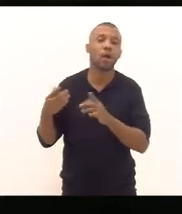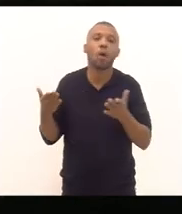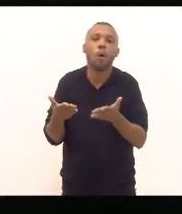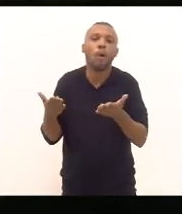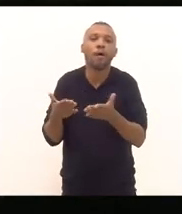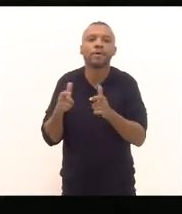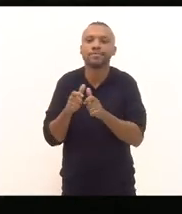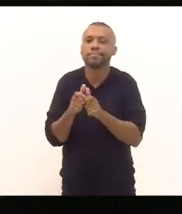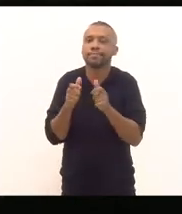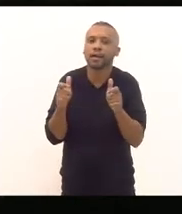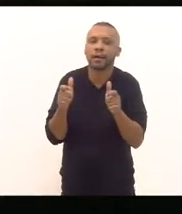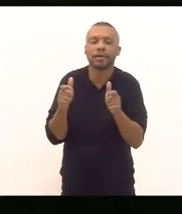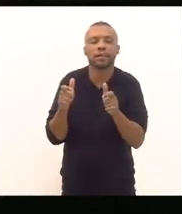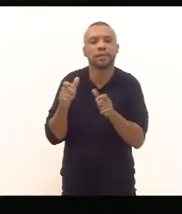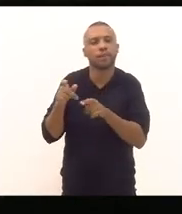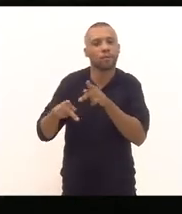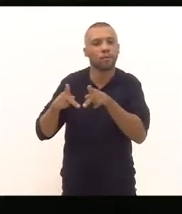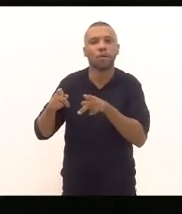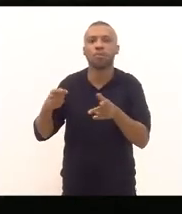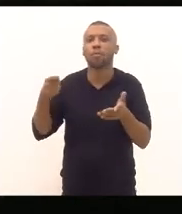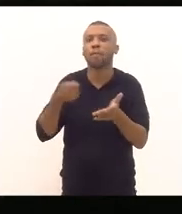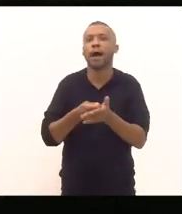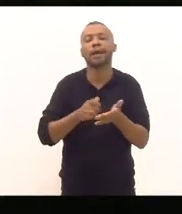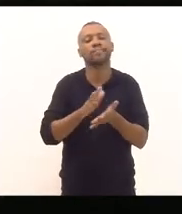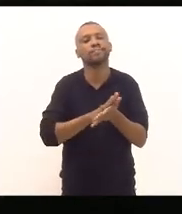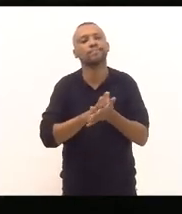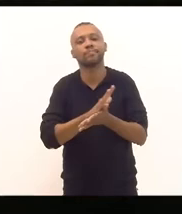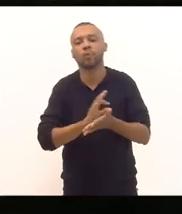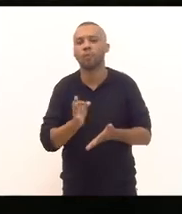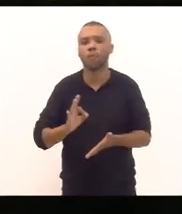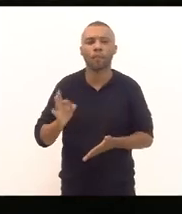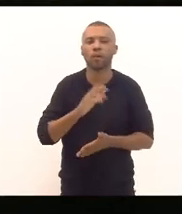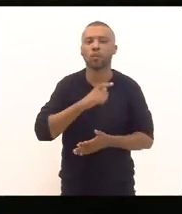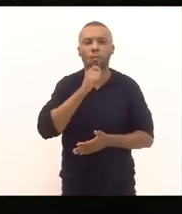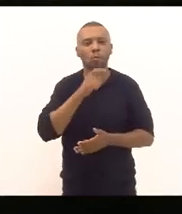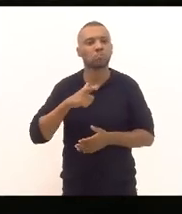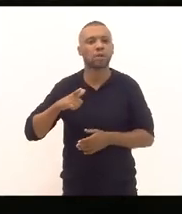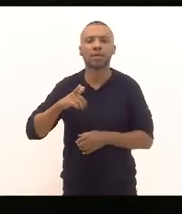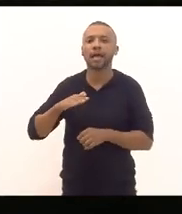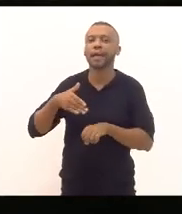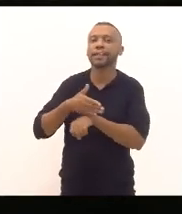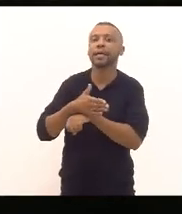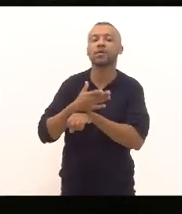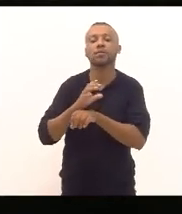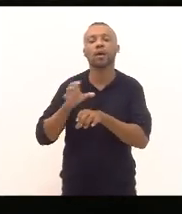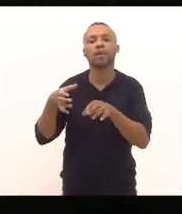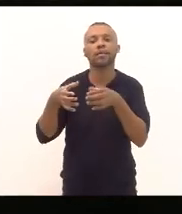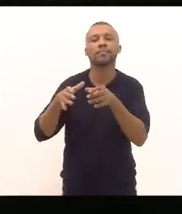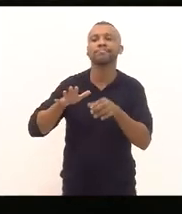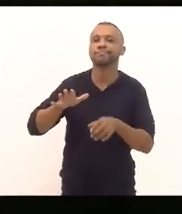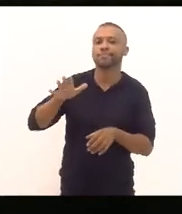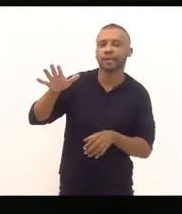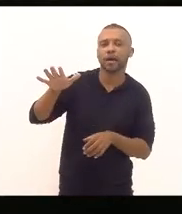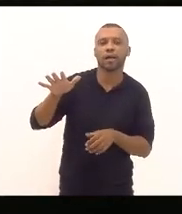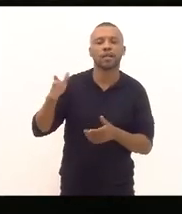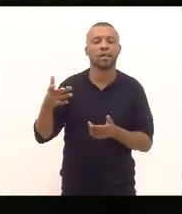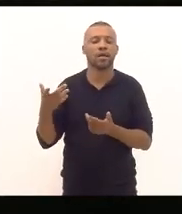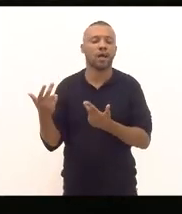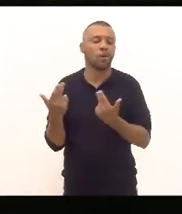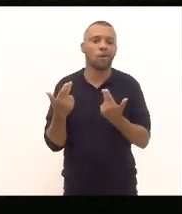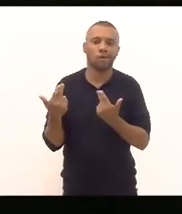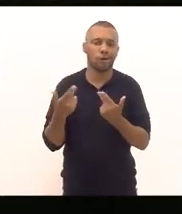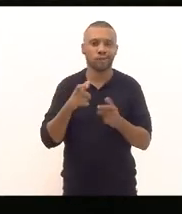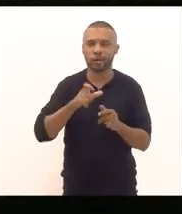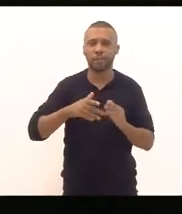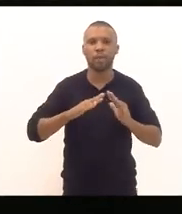uma parcela não paga porque nem a conta chega porque nem tem acesso a essas comunidades ao mesmo é isso que mora no